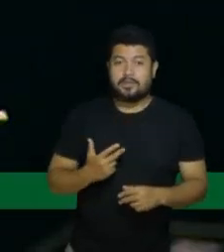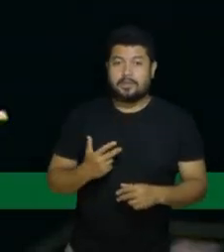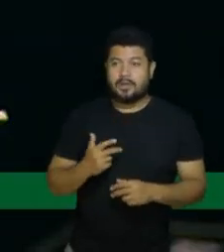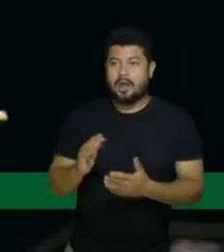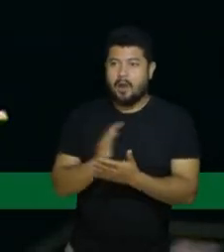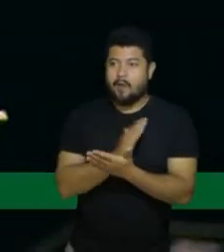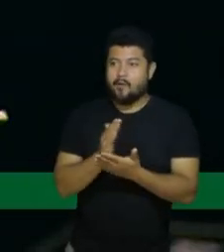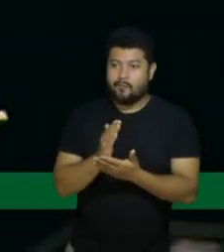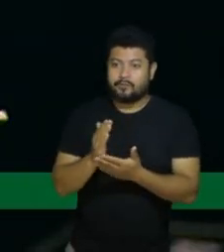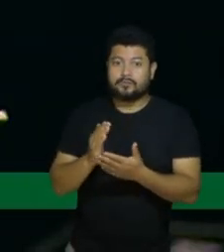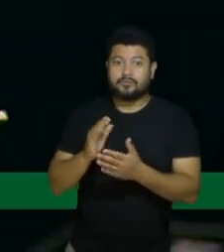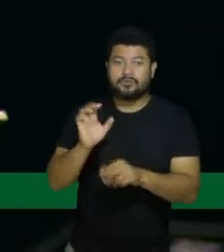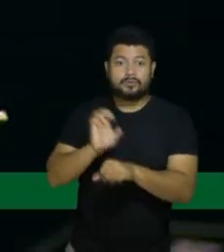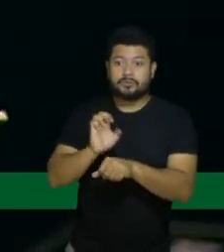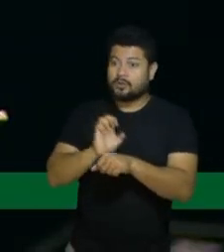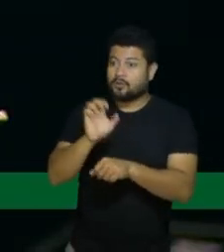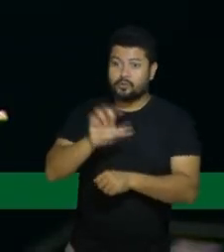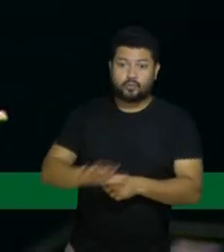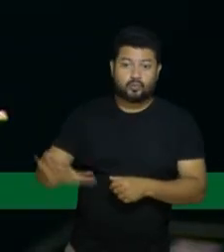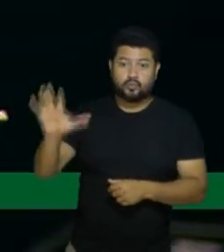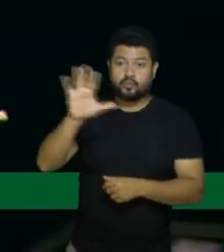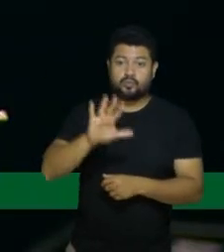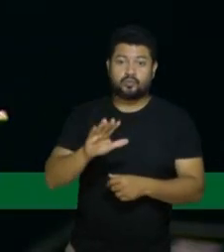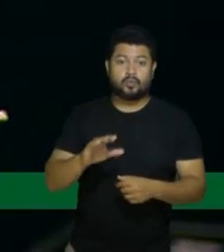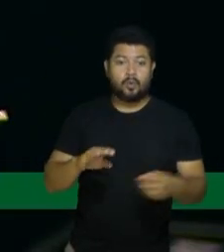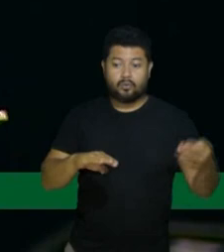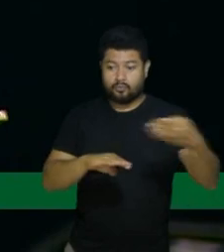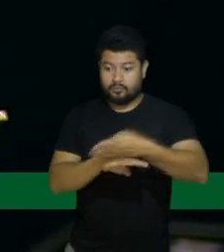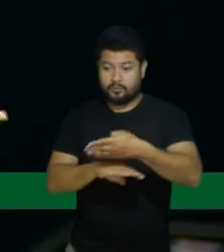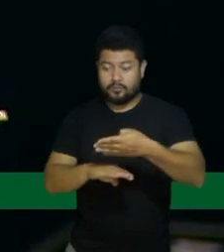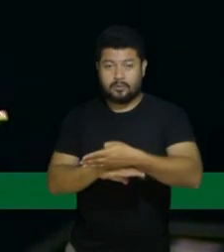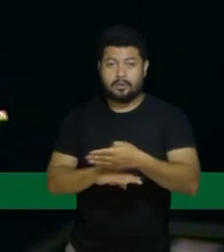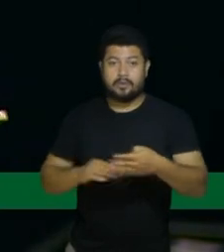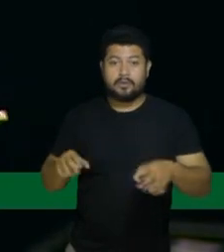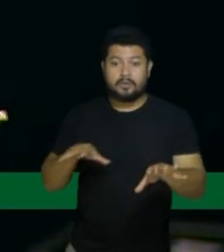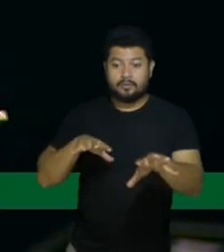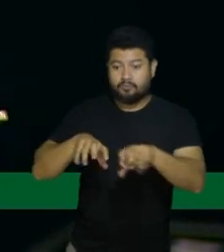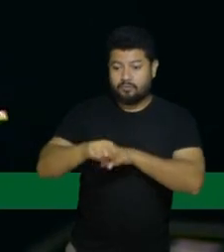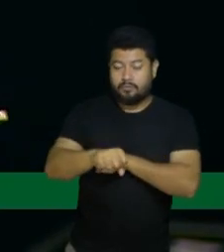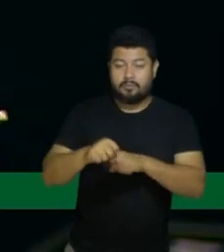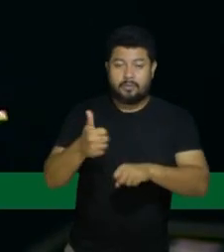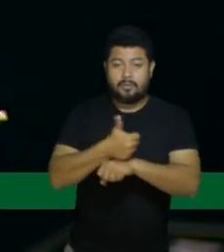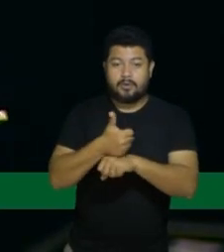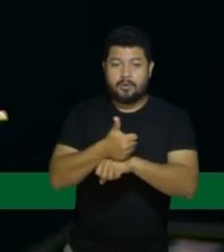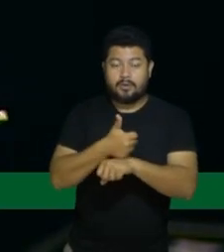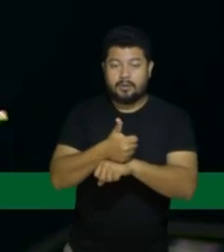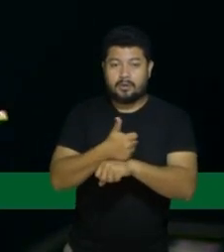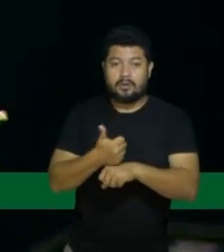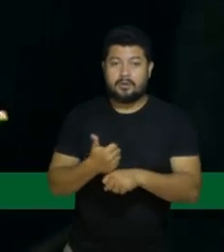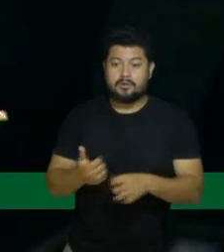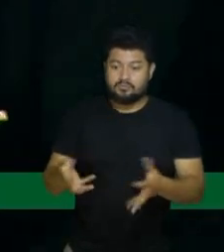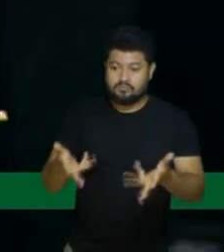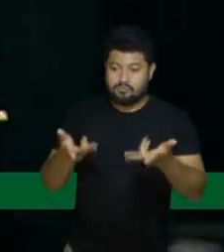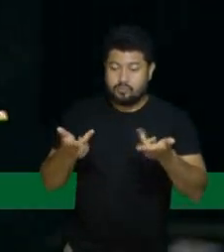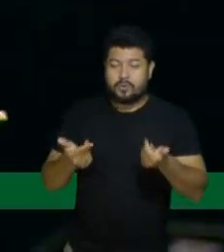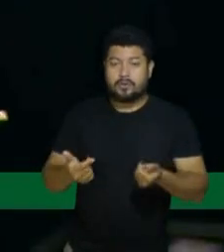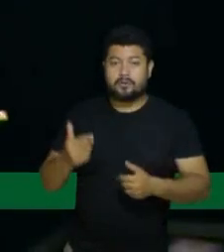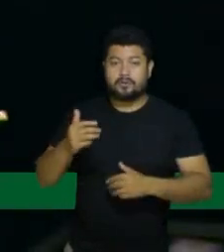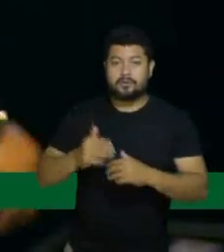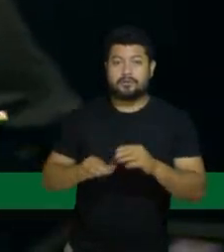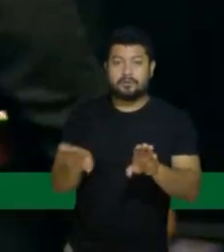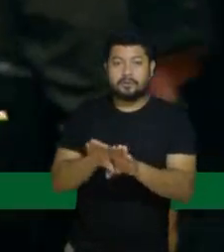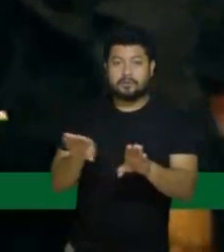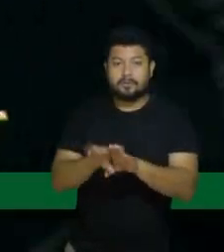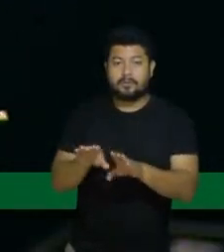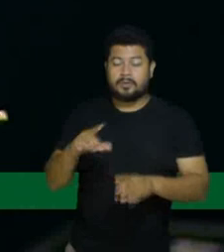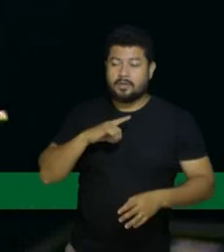Catarina e Formando profissionais de saúde qualificados Para o Futuro possuindo residência médica